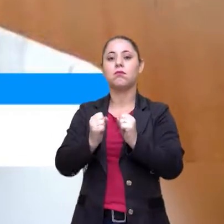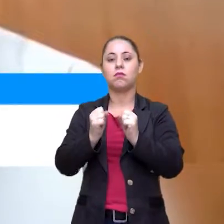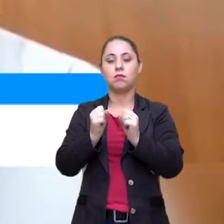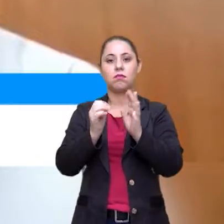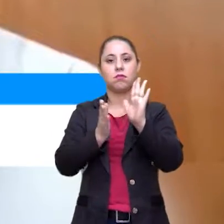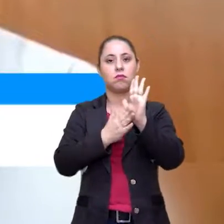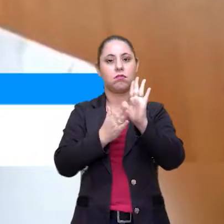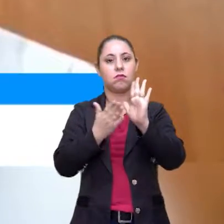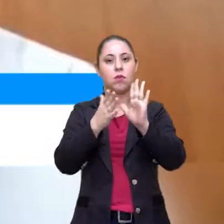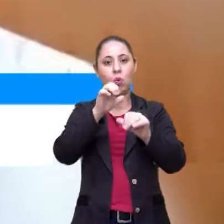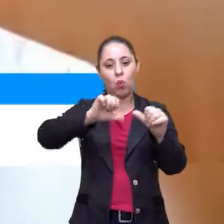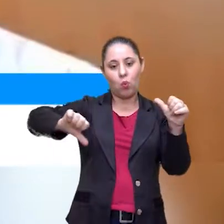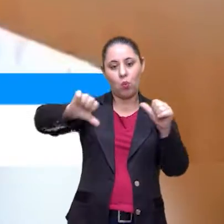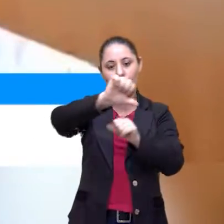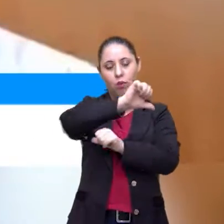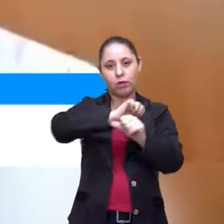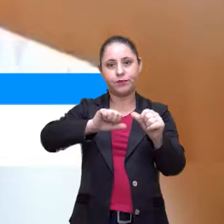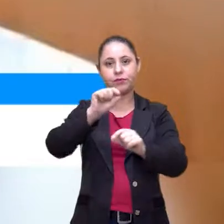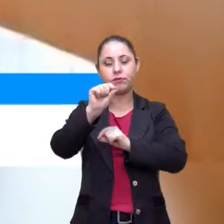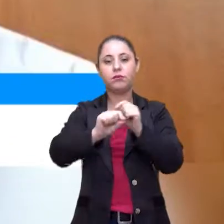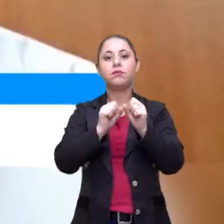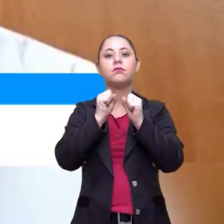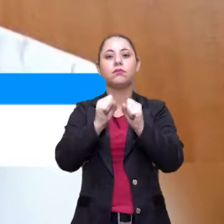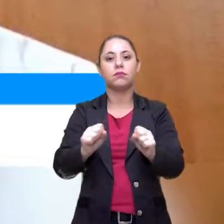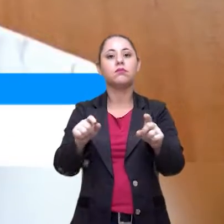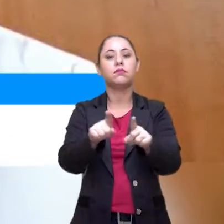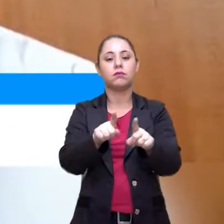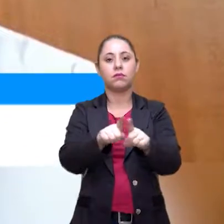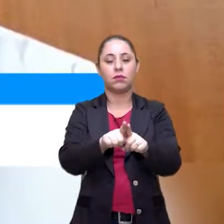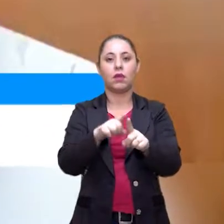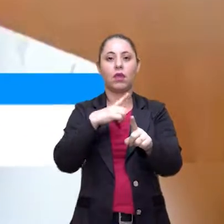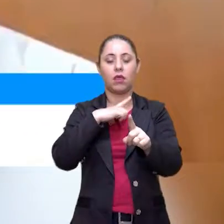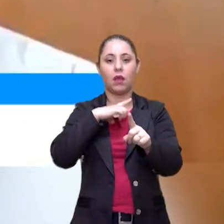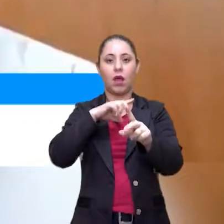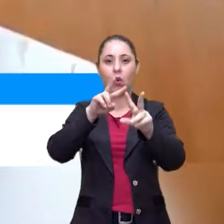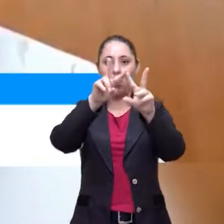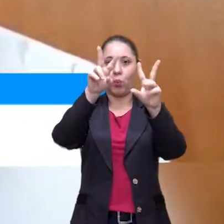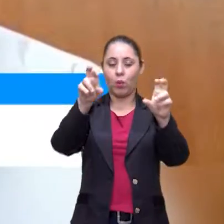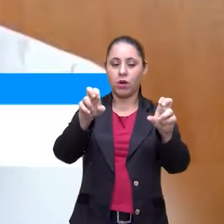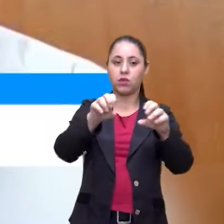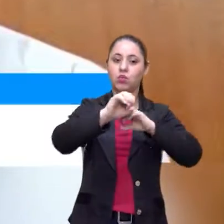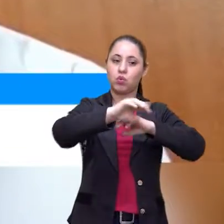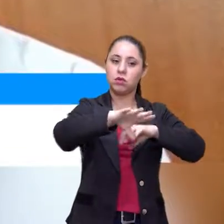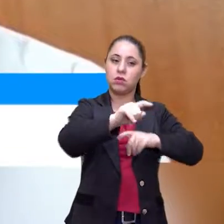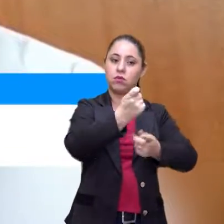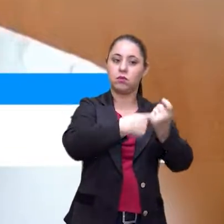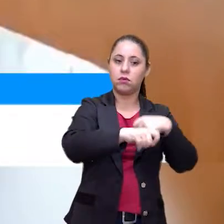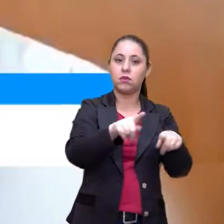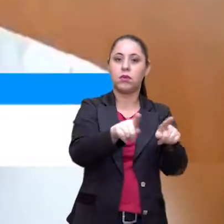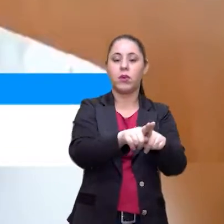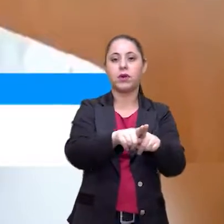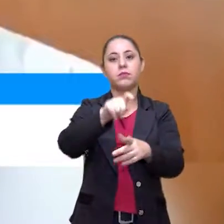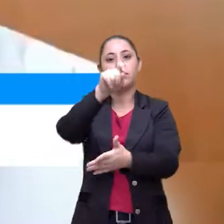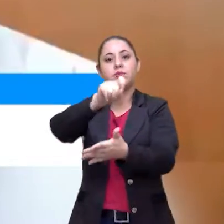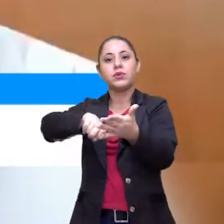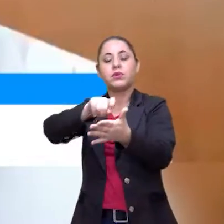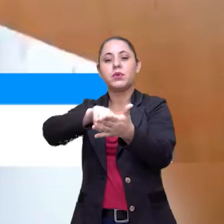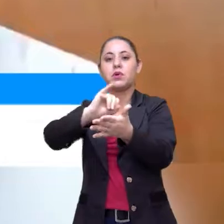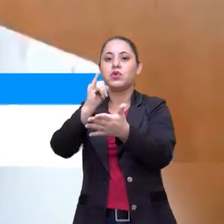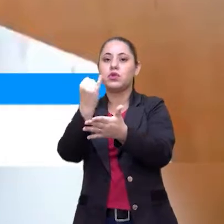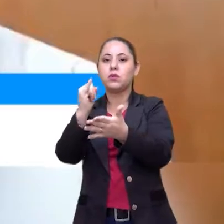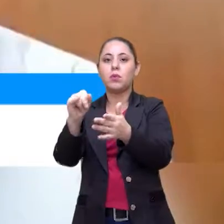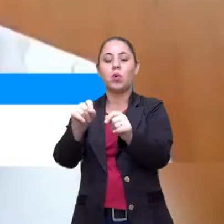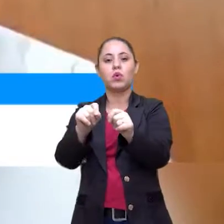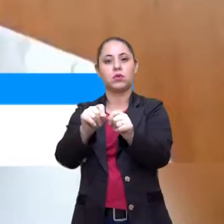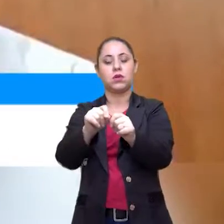estou fazendo essa proposição de alteração para poder também abranger, além da educação financeira, a educação fiscal.